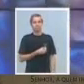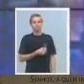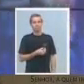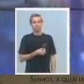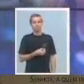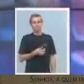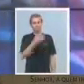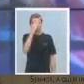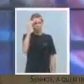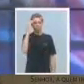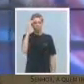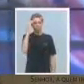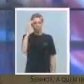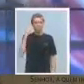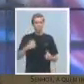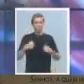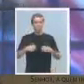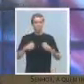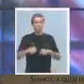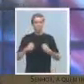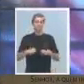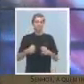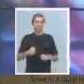nem na hipnose científica,